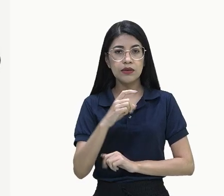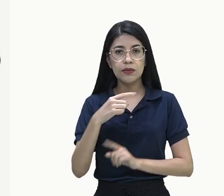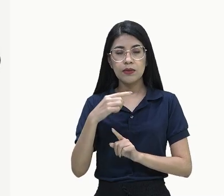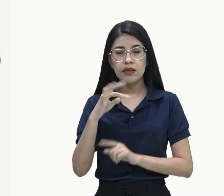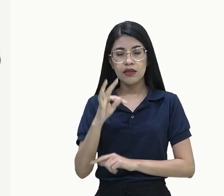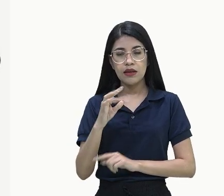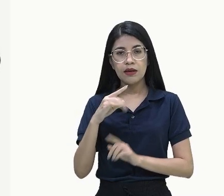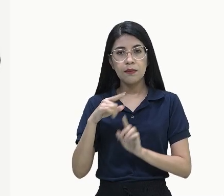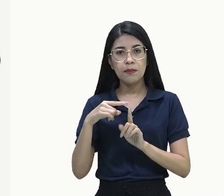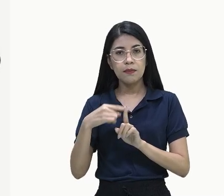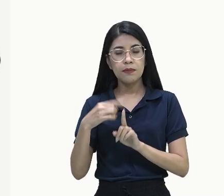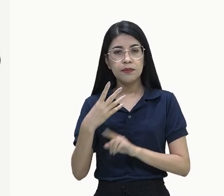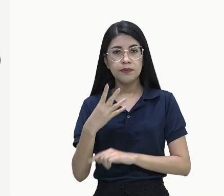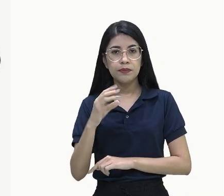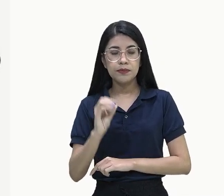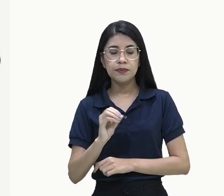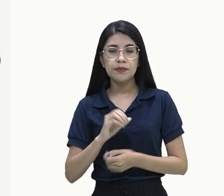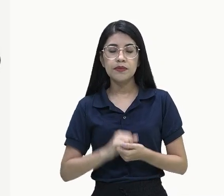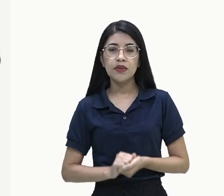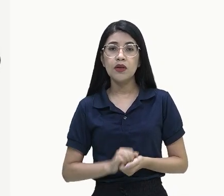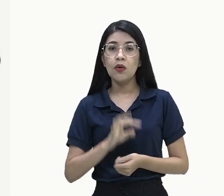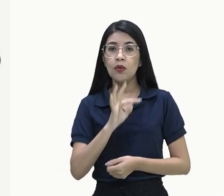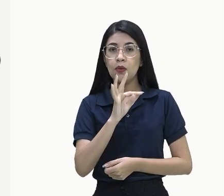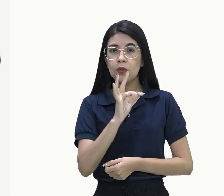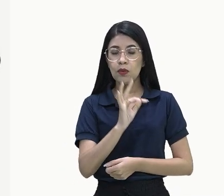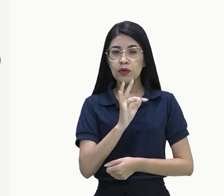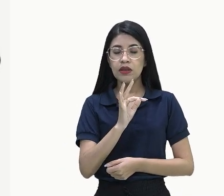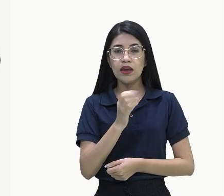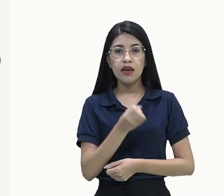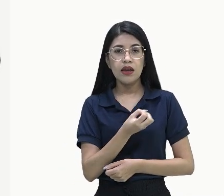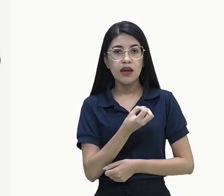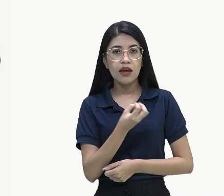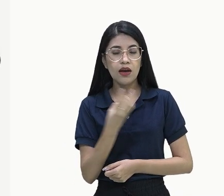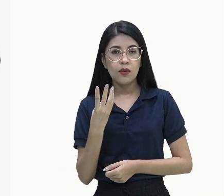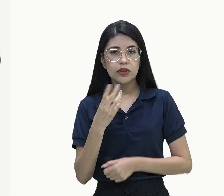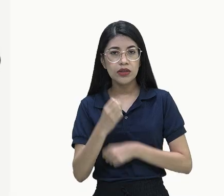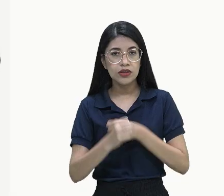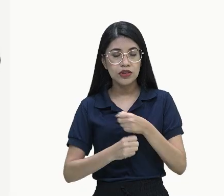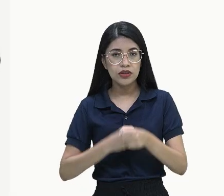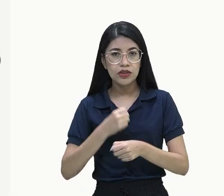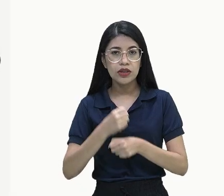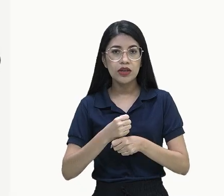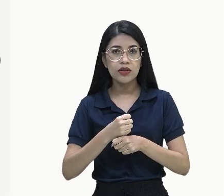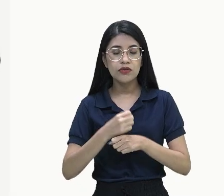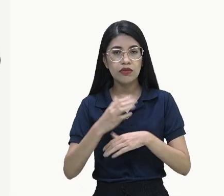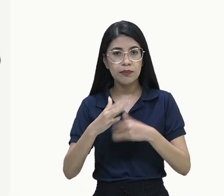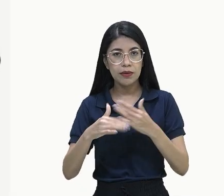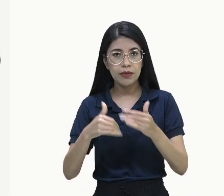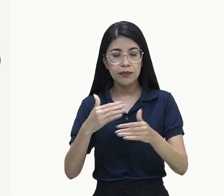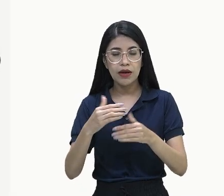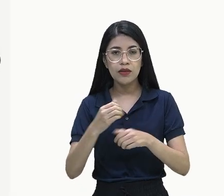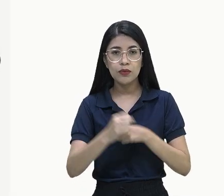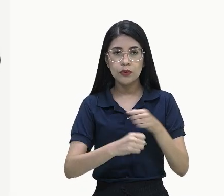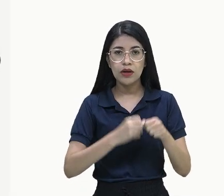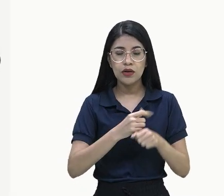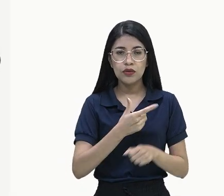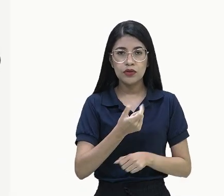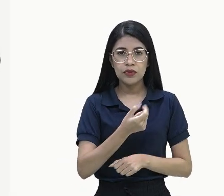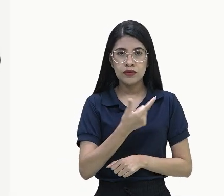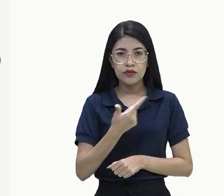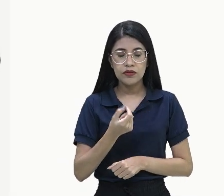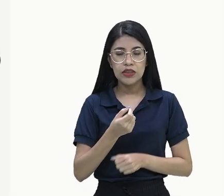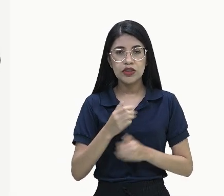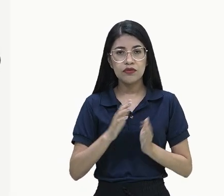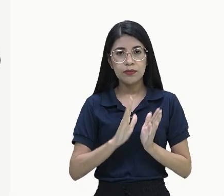É importante frisar que o T é o número de anos que passaram desde 2020 e